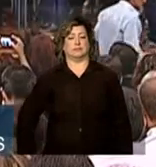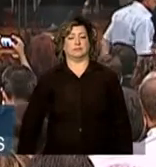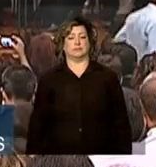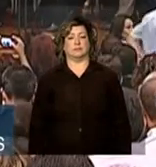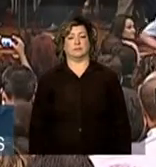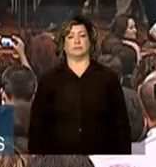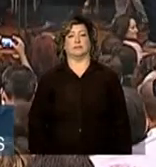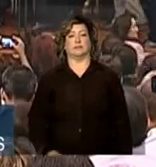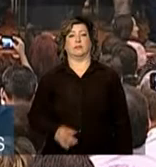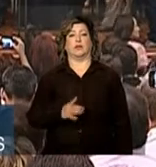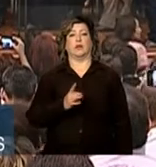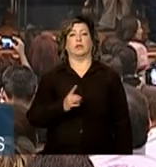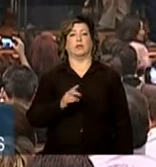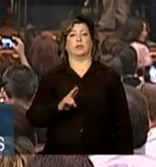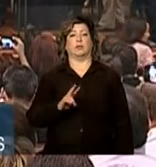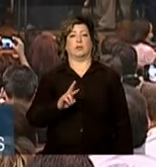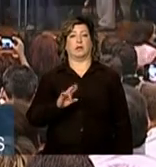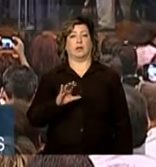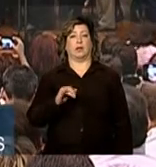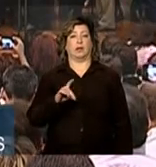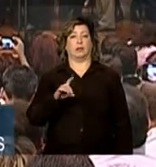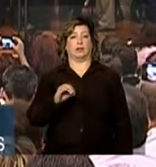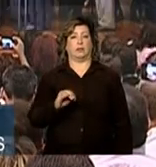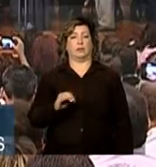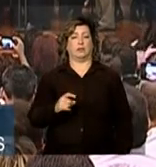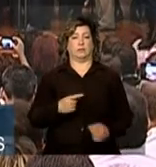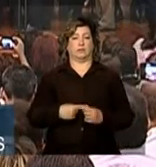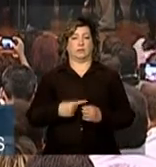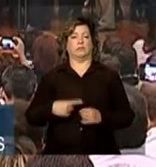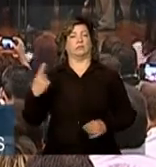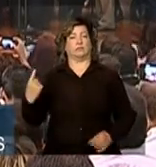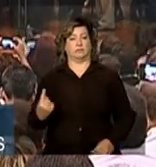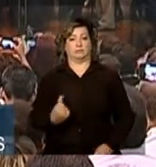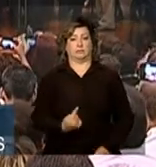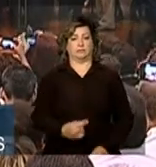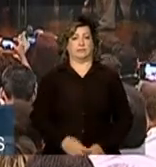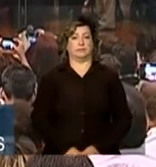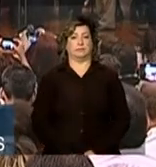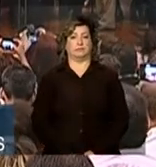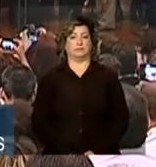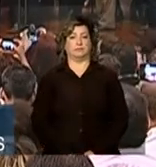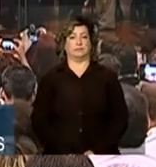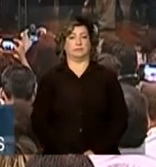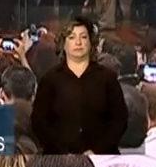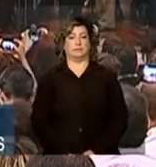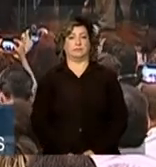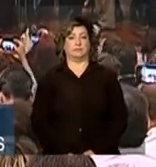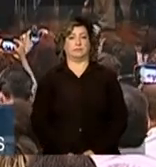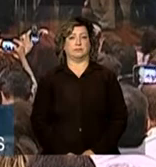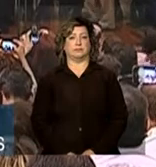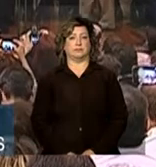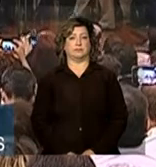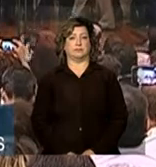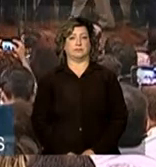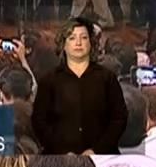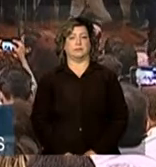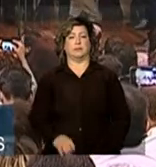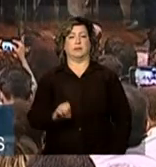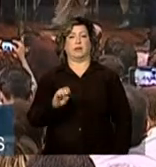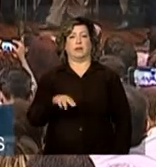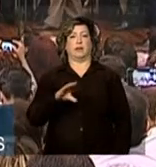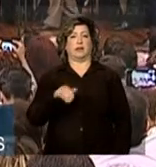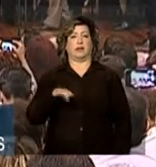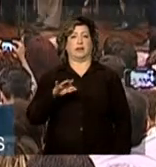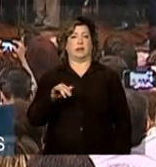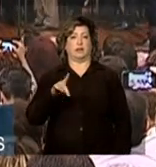Doutor Ricardo Alvimar Luiz Lisô. Encantado,